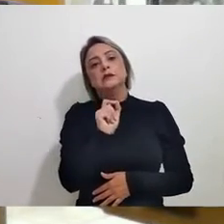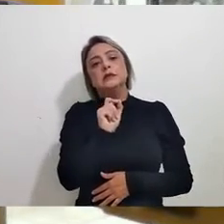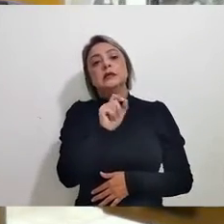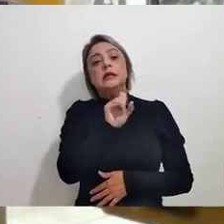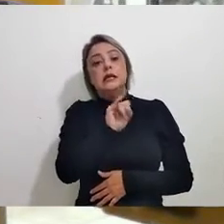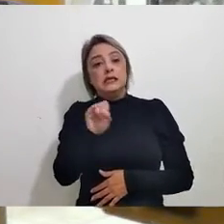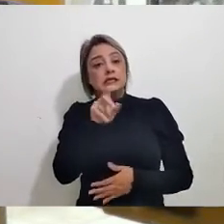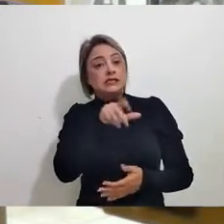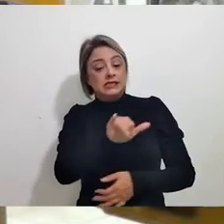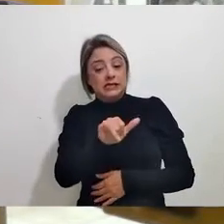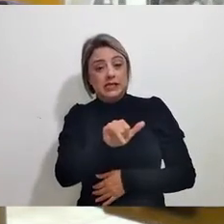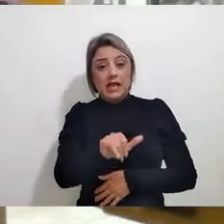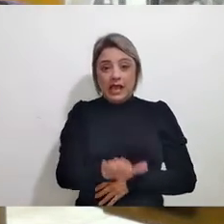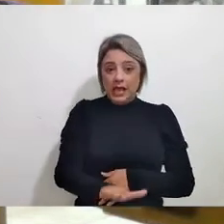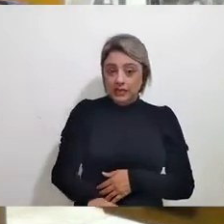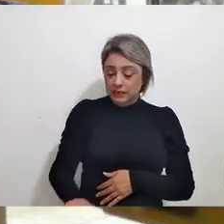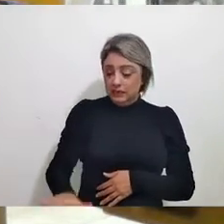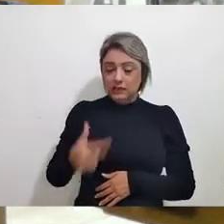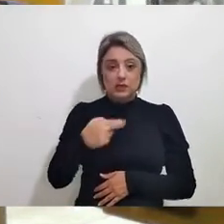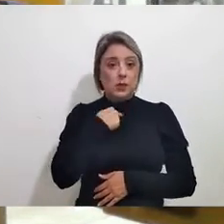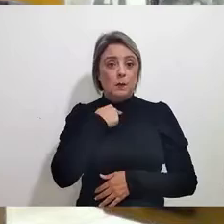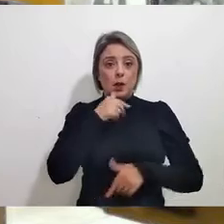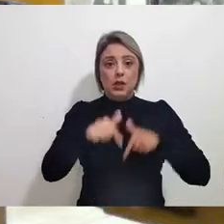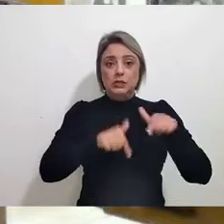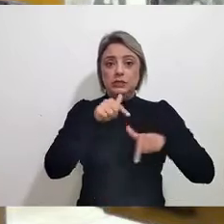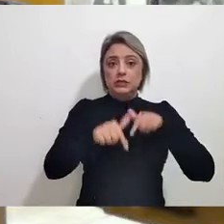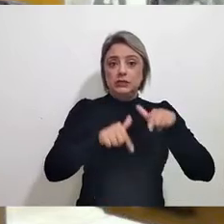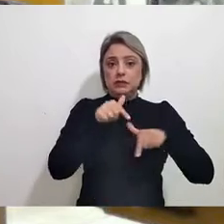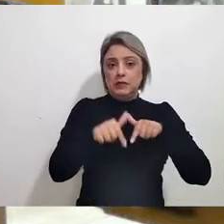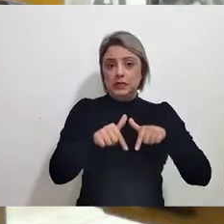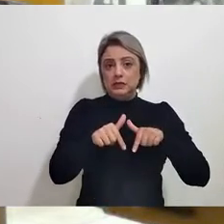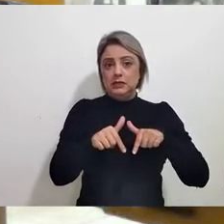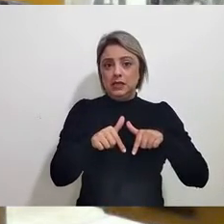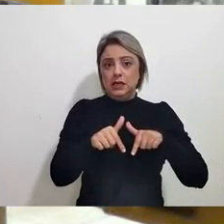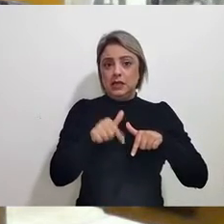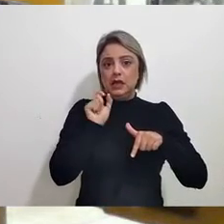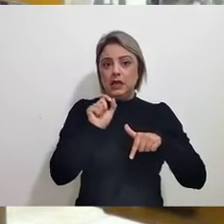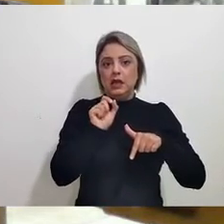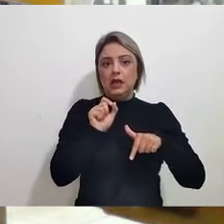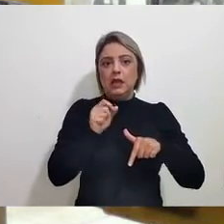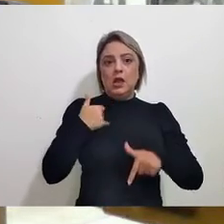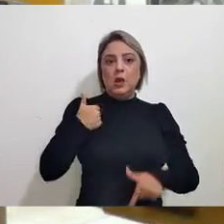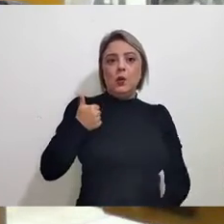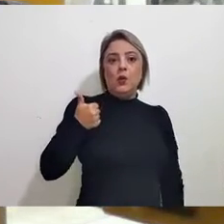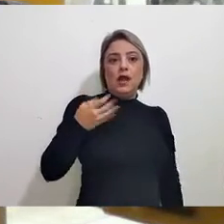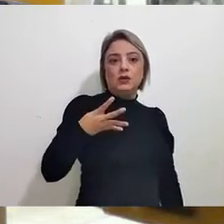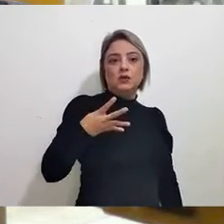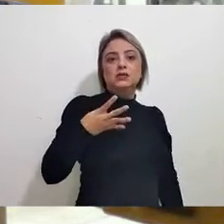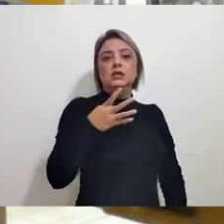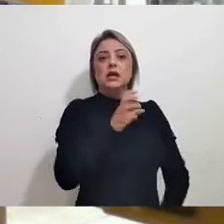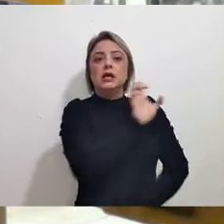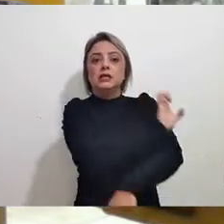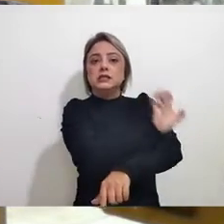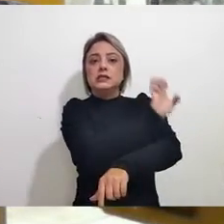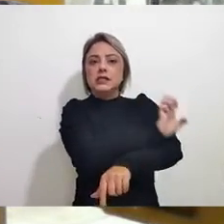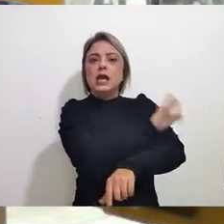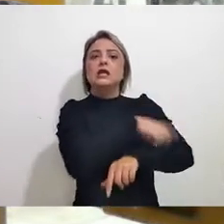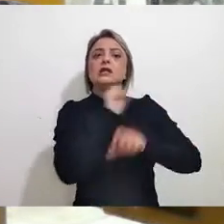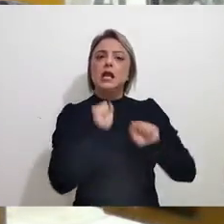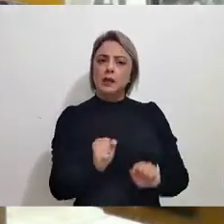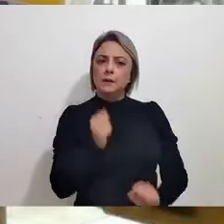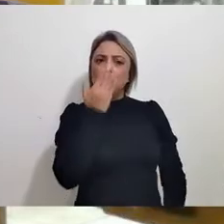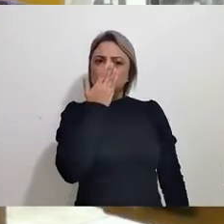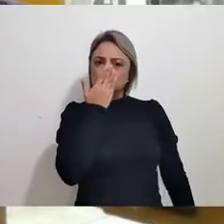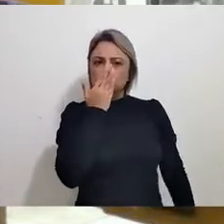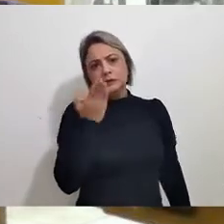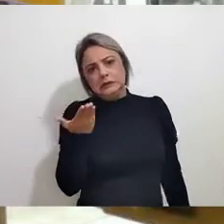trabalhar, ela, no máximo que ela pode é estagiar com 14 anos de idade, será que ela poderia se prostituir? Que também é uma profissão, vamos